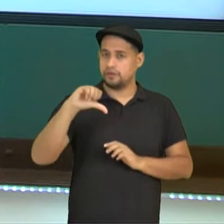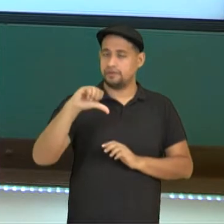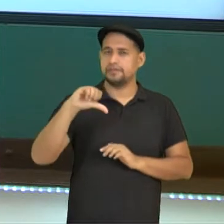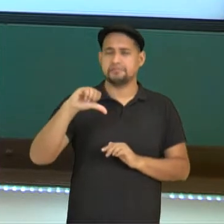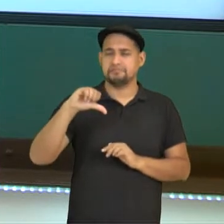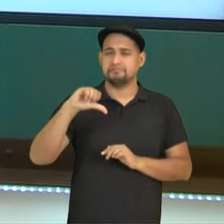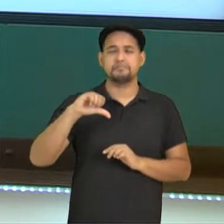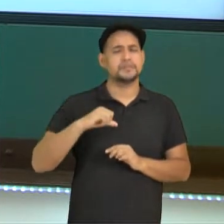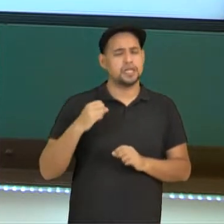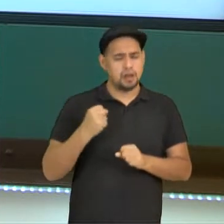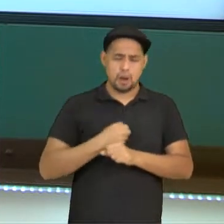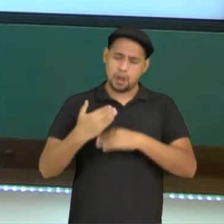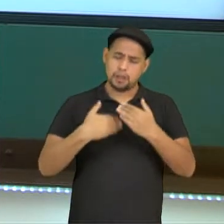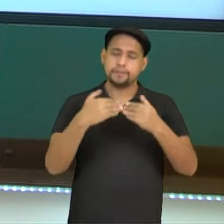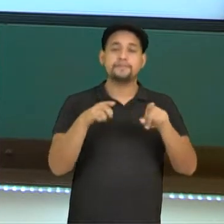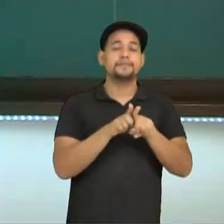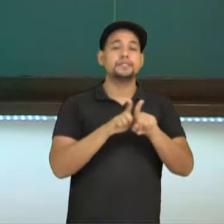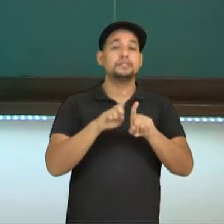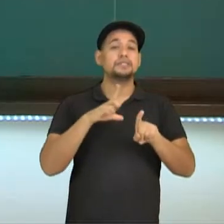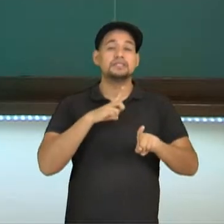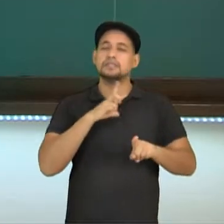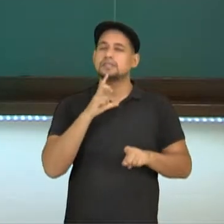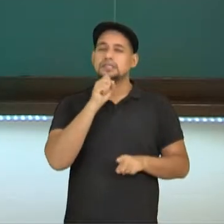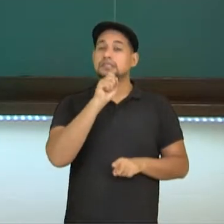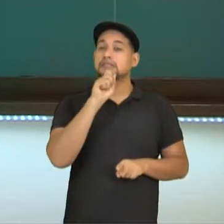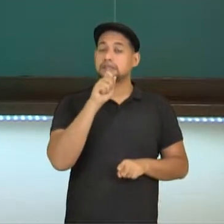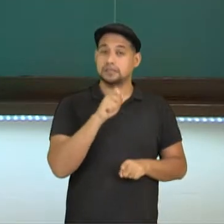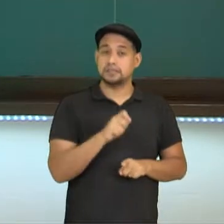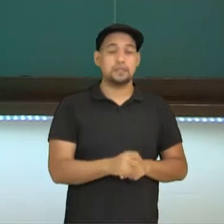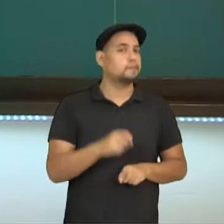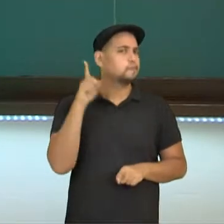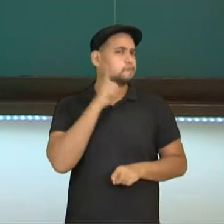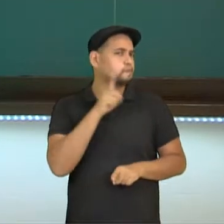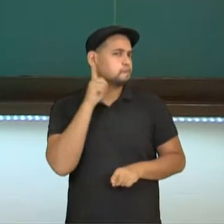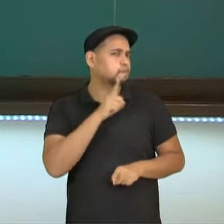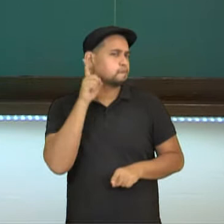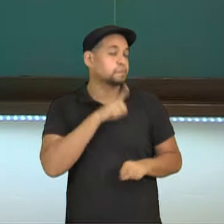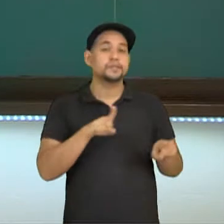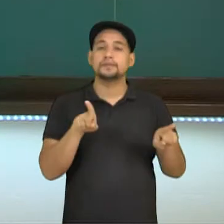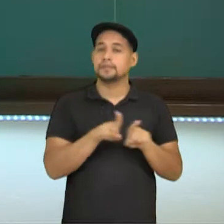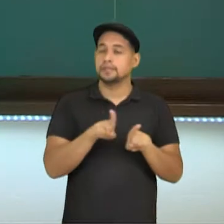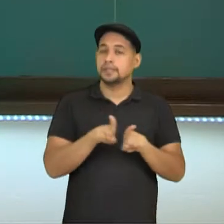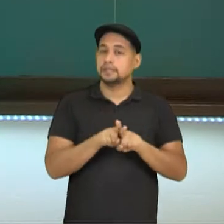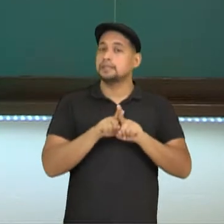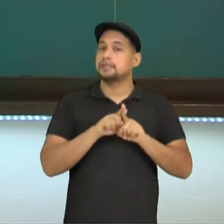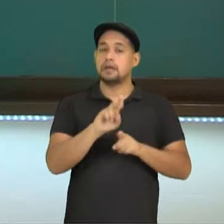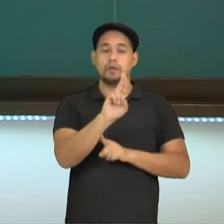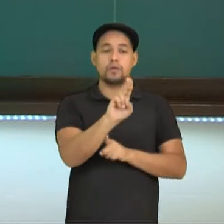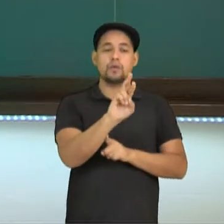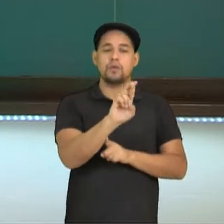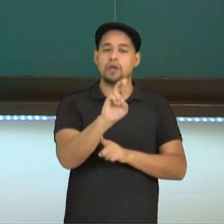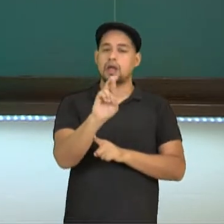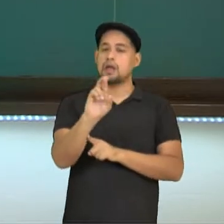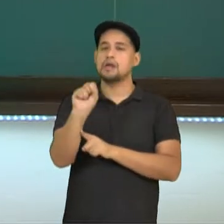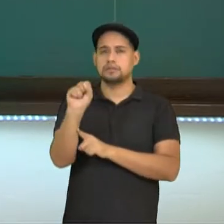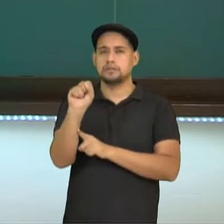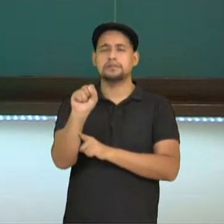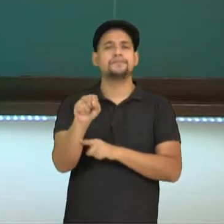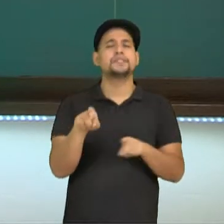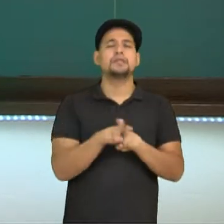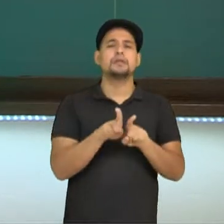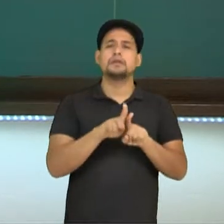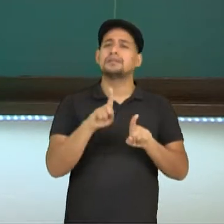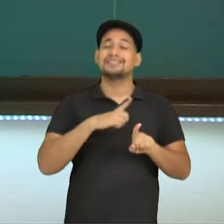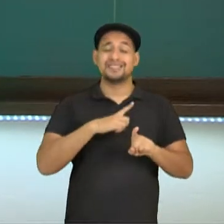1989, muito tempo, envolvendo as forças dos Estados Unidos e da União Soviética.